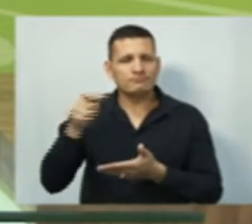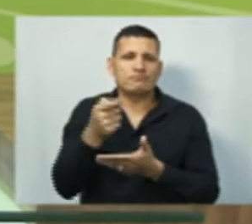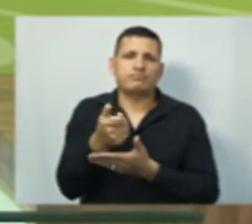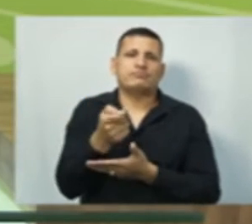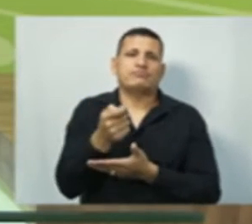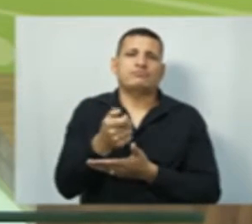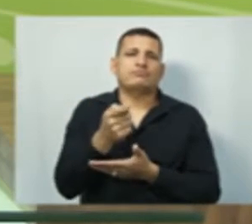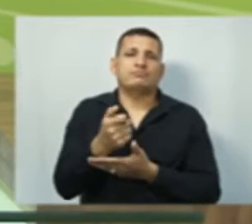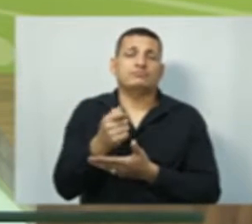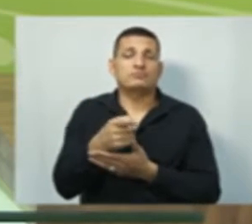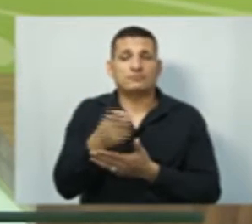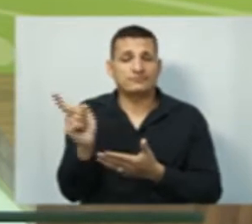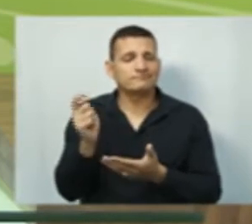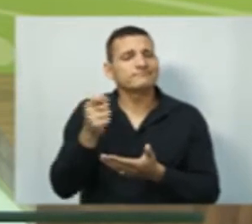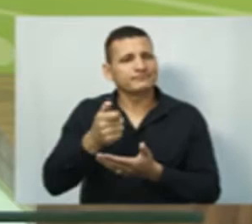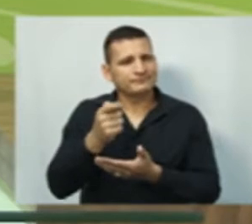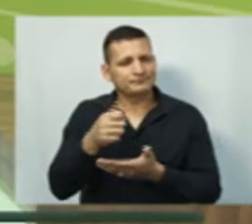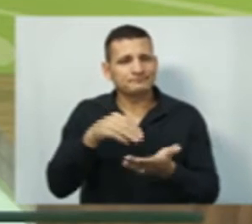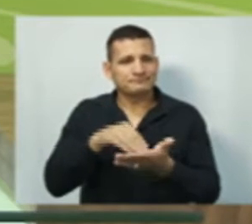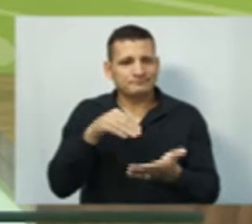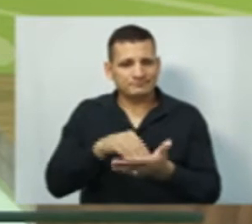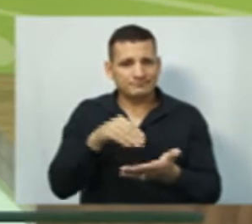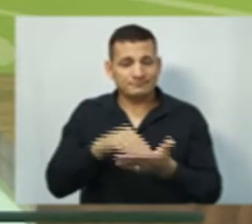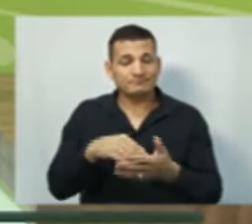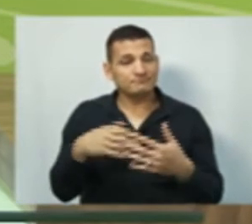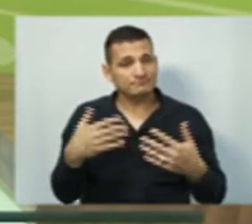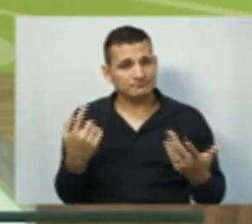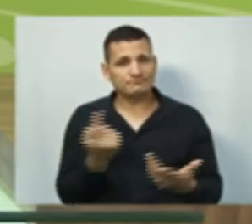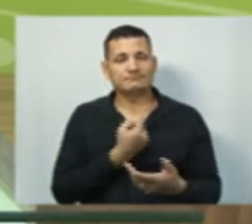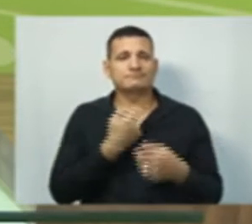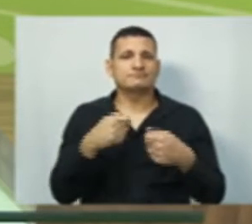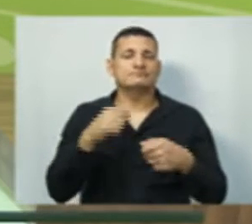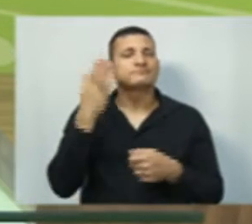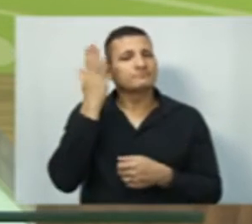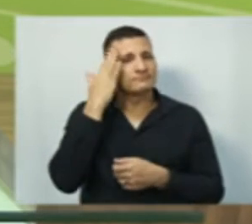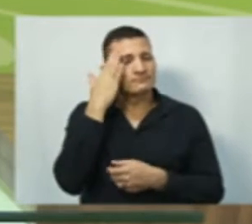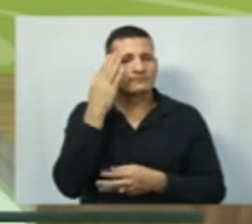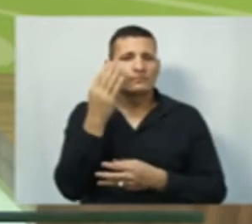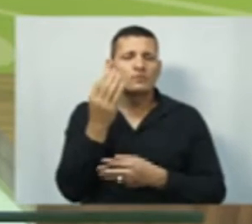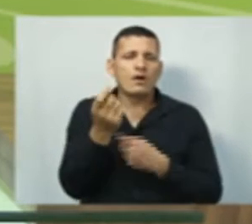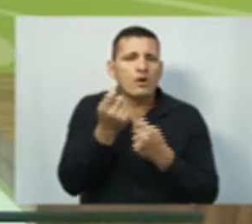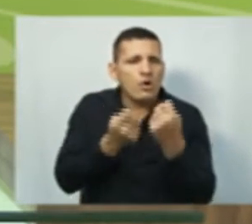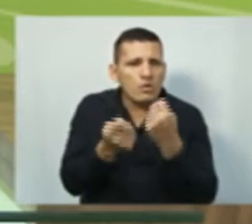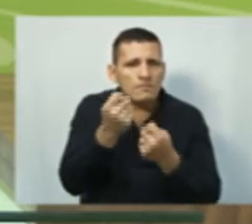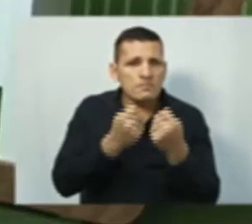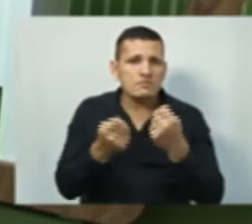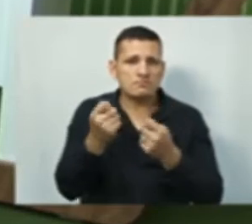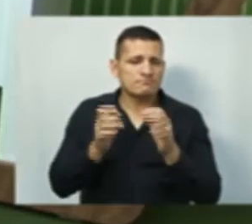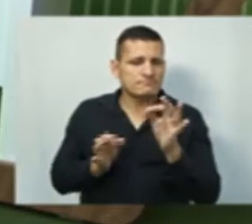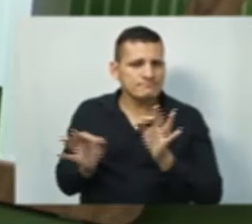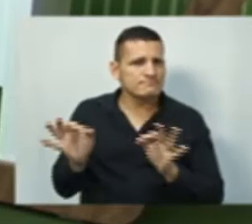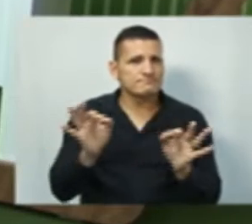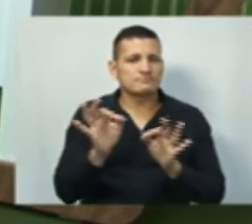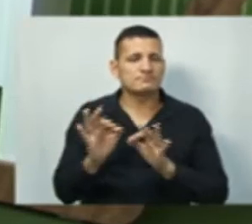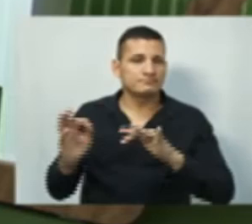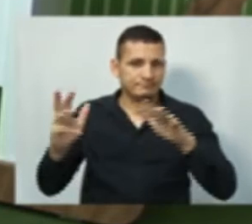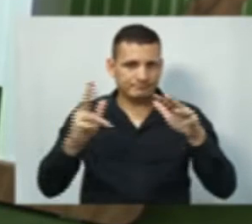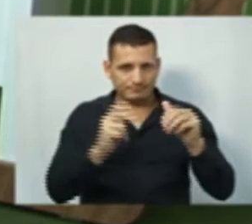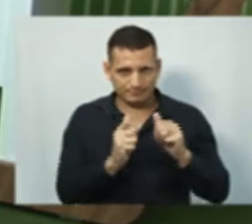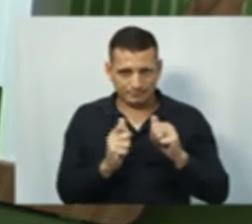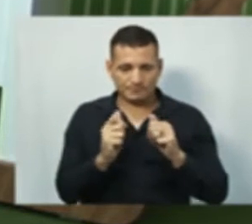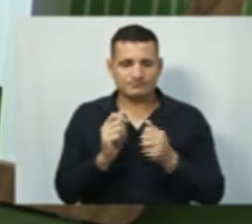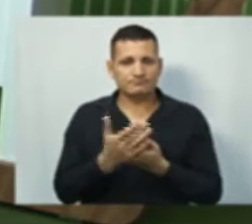esses bens naturais são escassos, e aí a gente precisa saber sobre economia para a gente gerenciar tudo isso. Excelente,